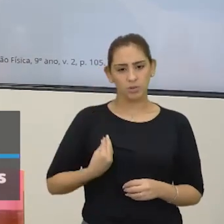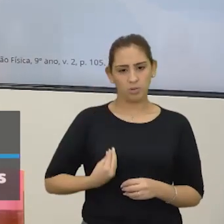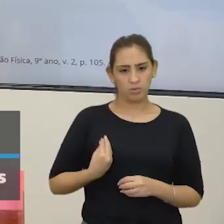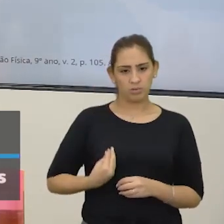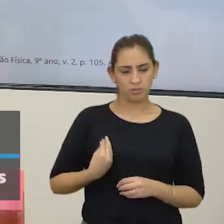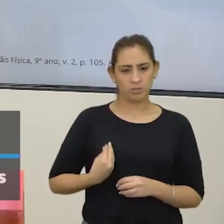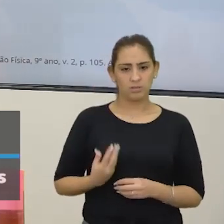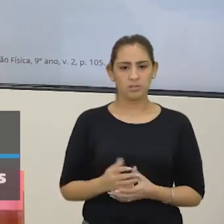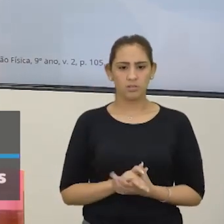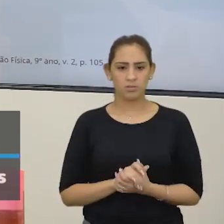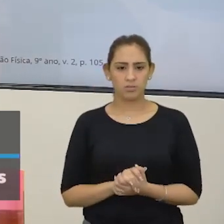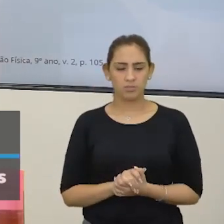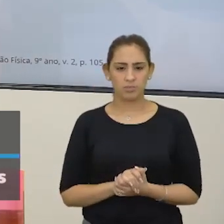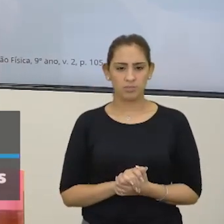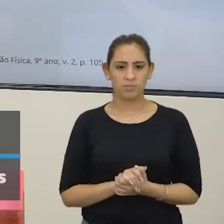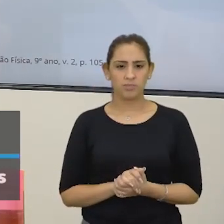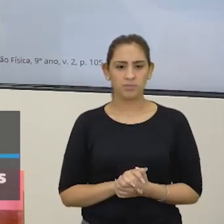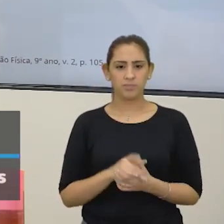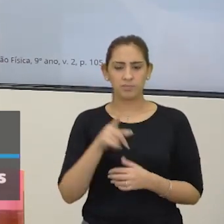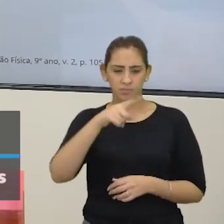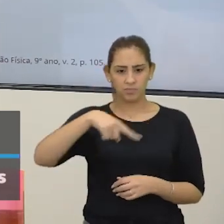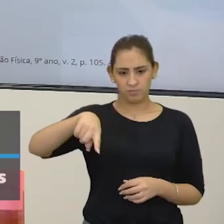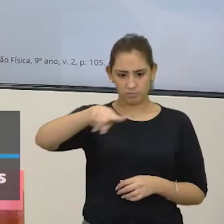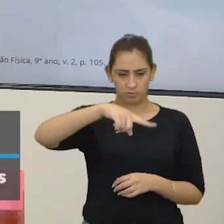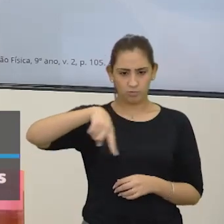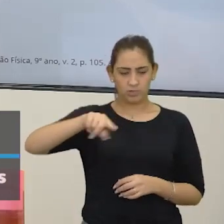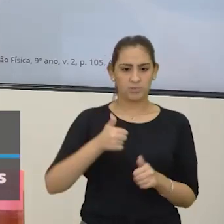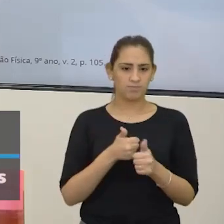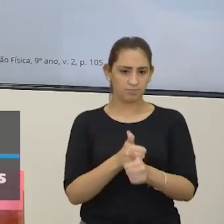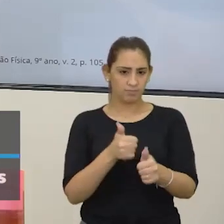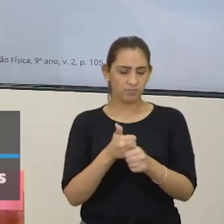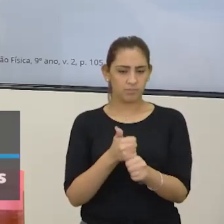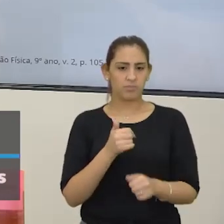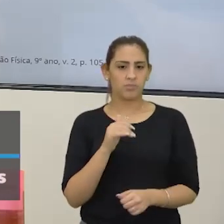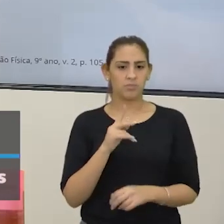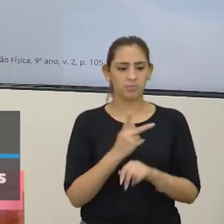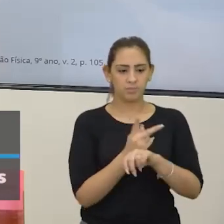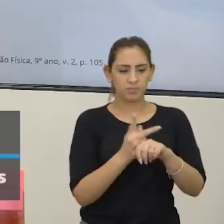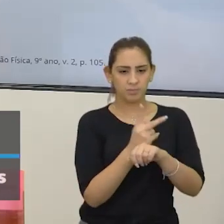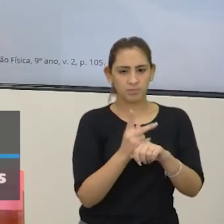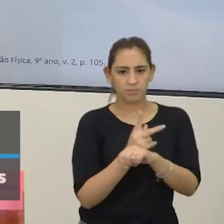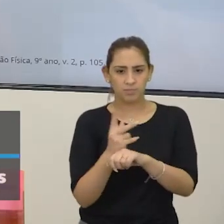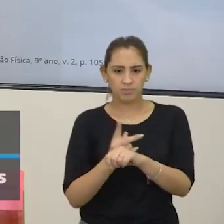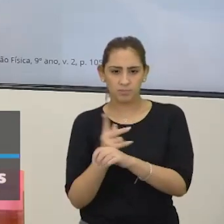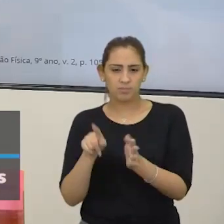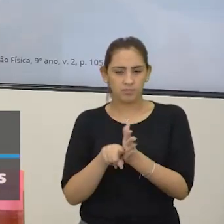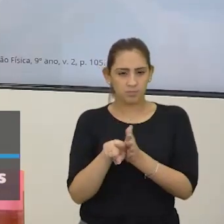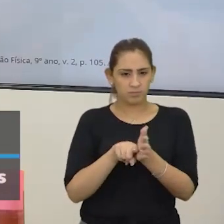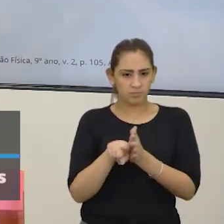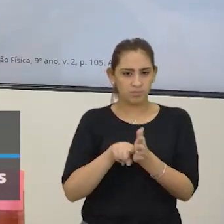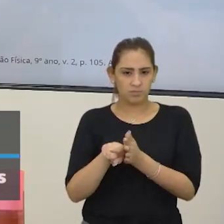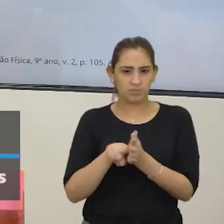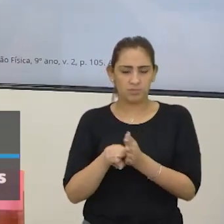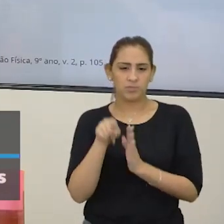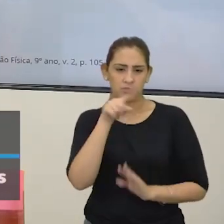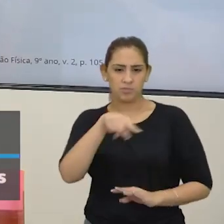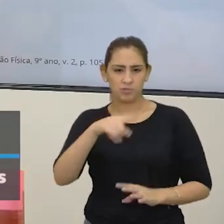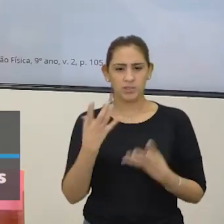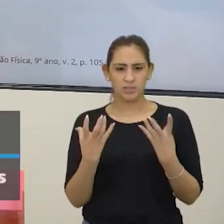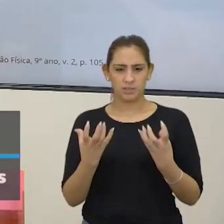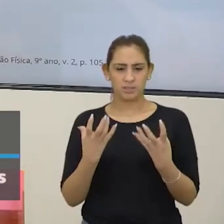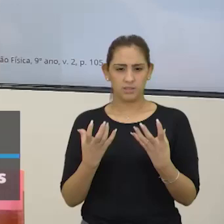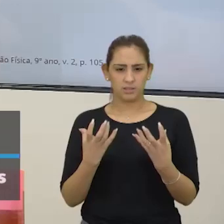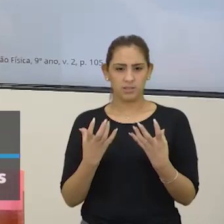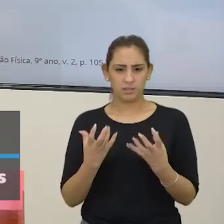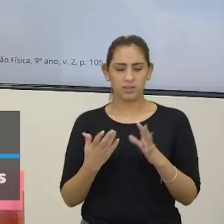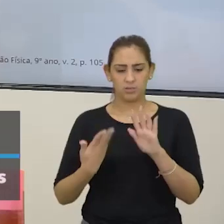desse comitê, e vocês seguem buscando, dependendo da modalidade que vocês queiram